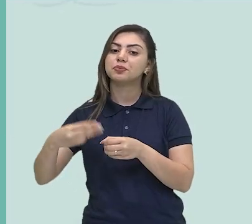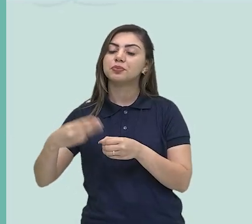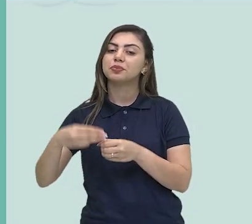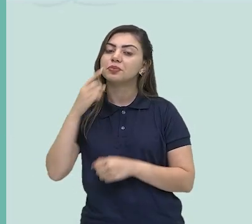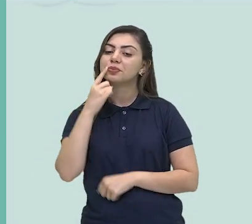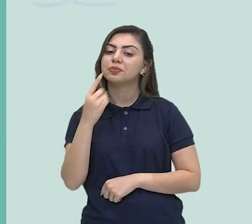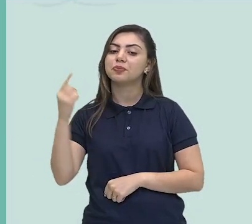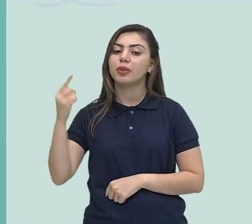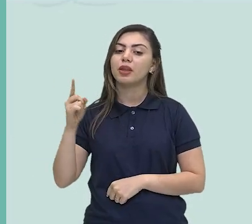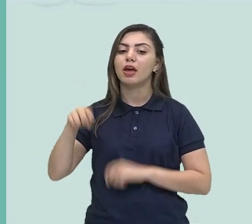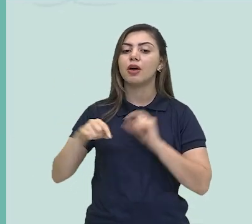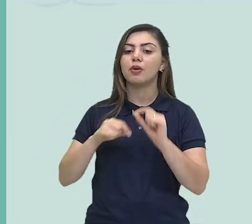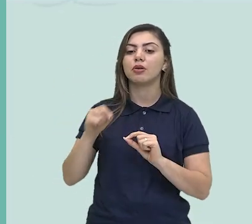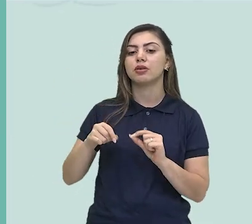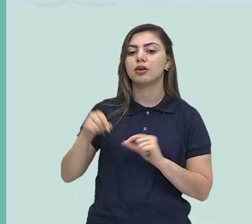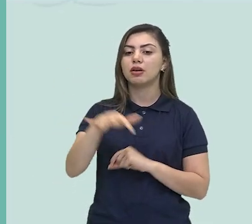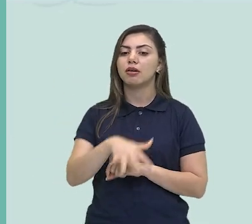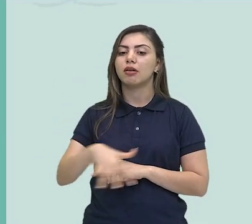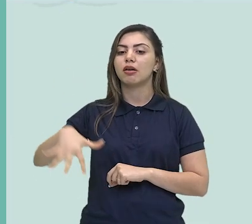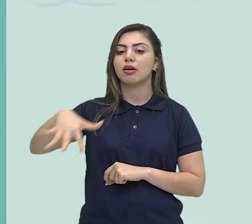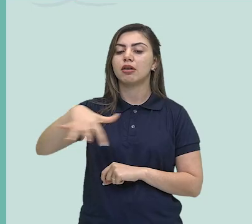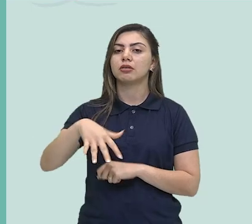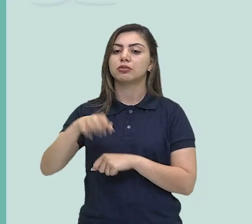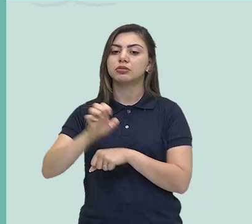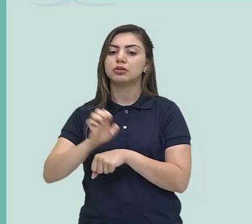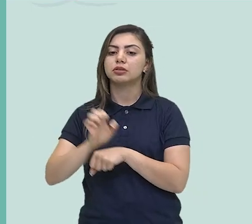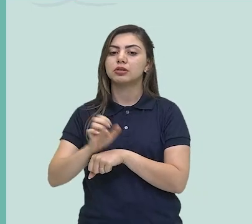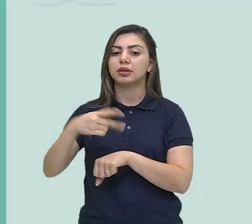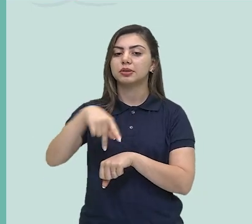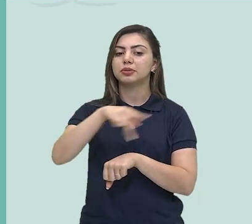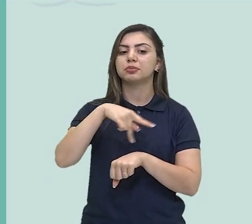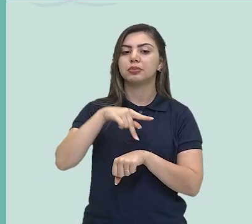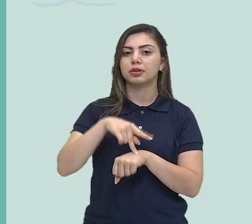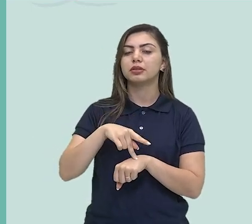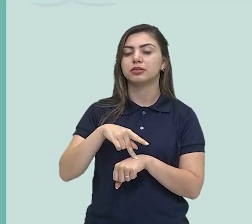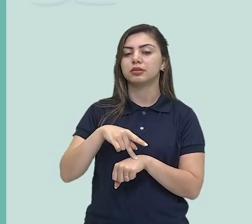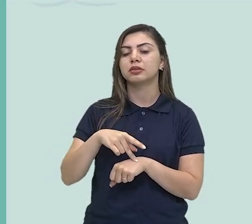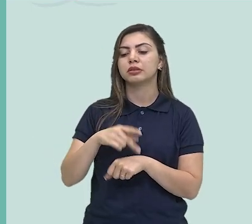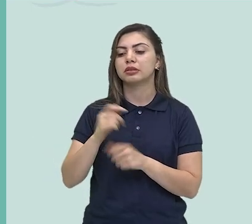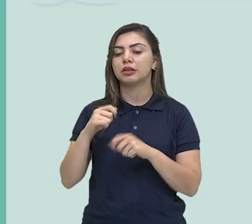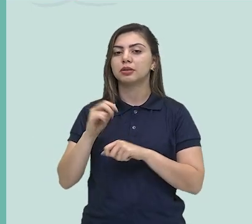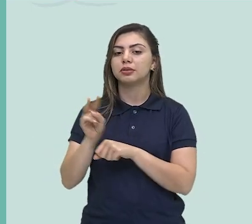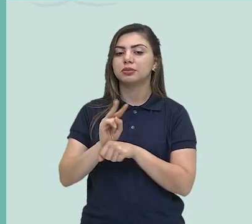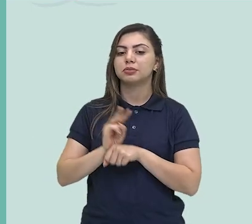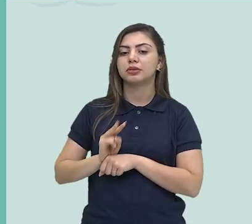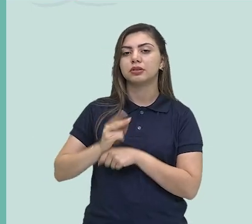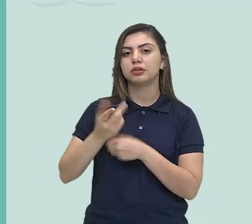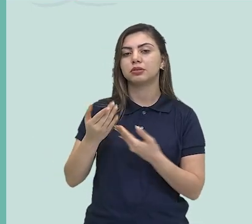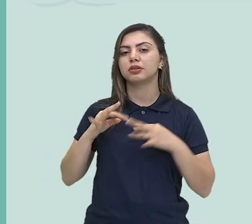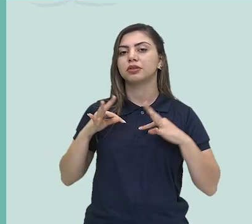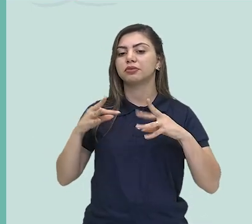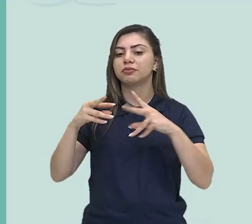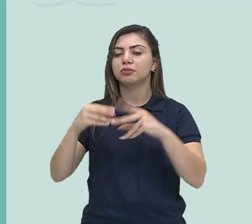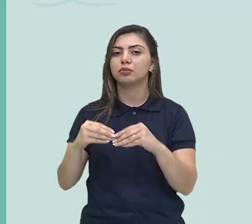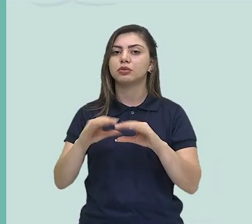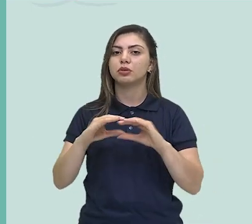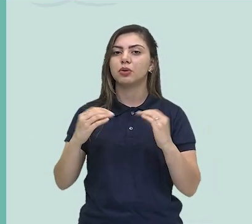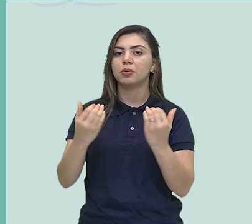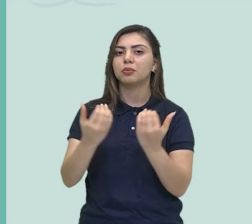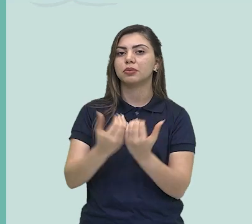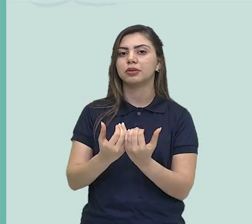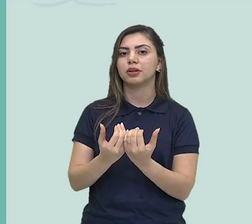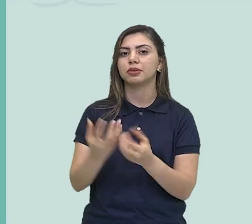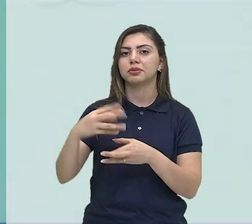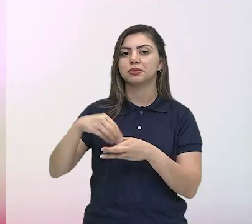Município é uma divisão administrativa de um estado ou país, geralmente abrangendo várias comunidades rurais.